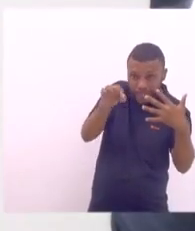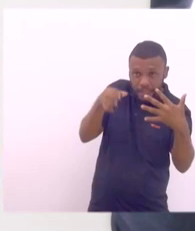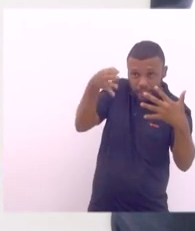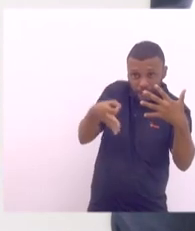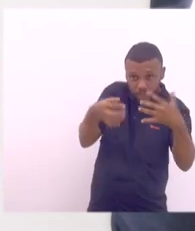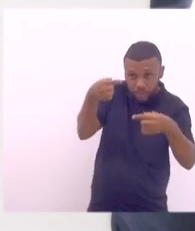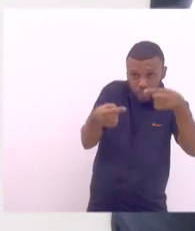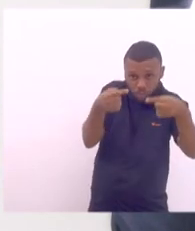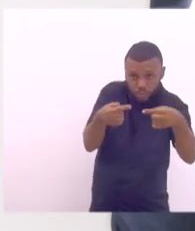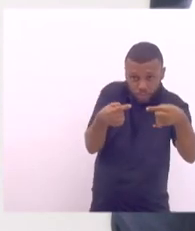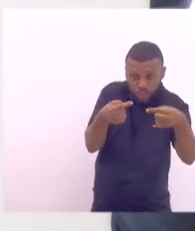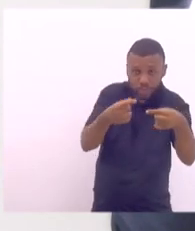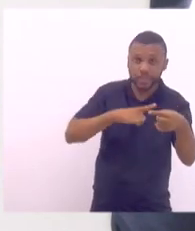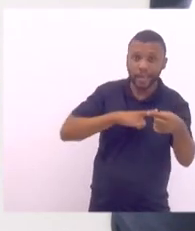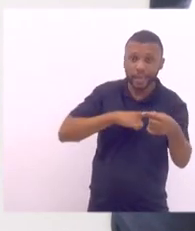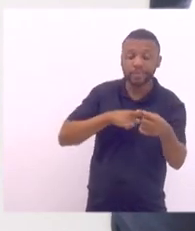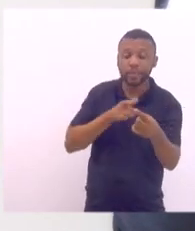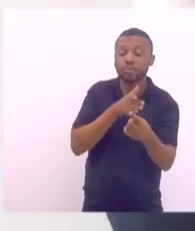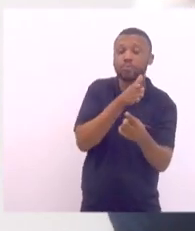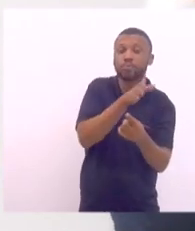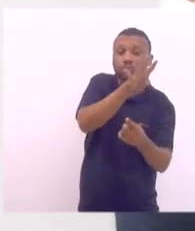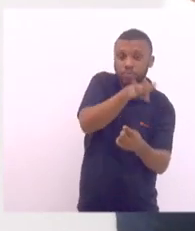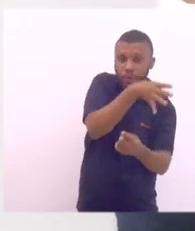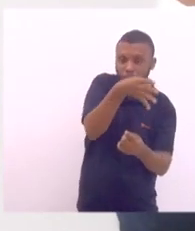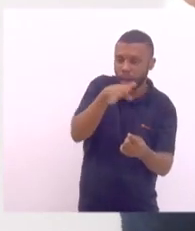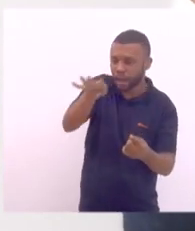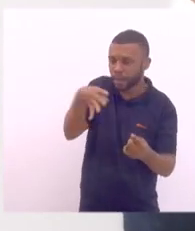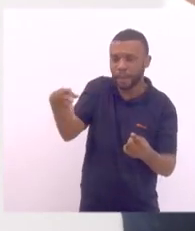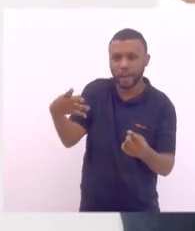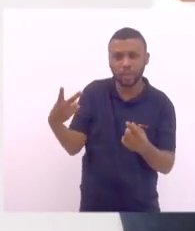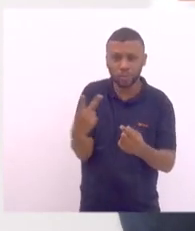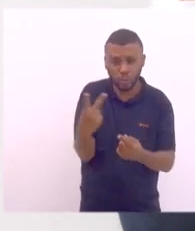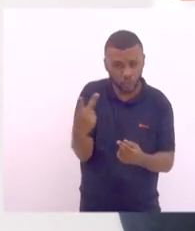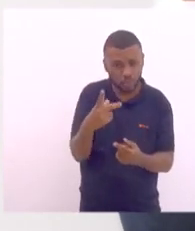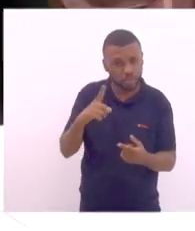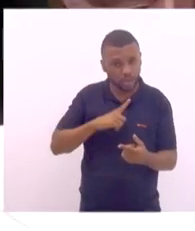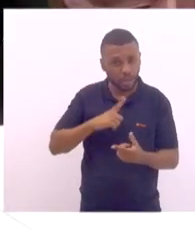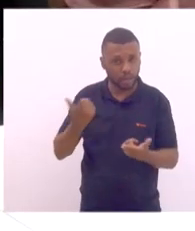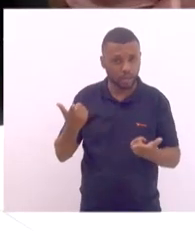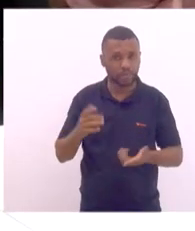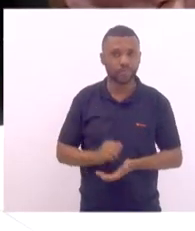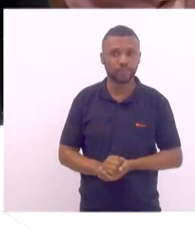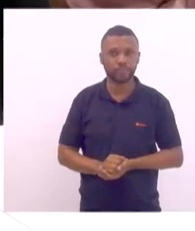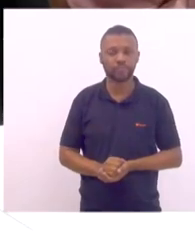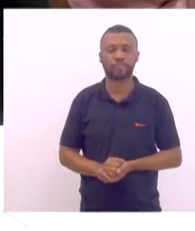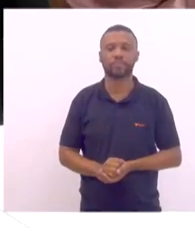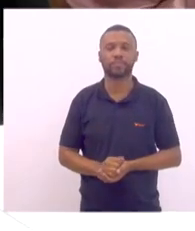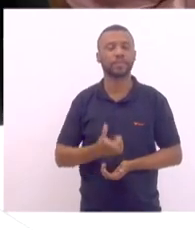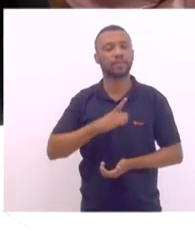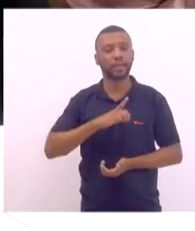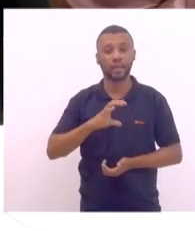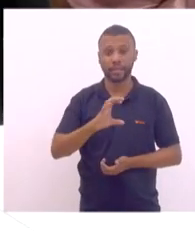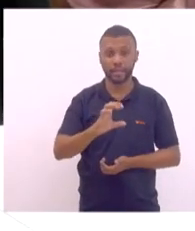Não tem duas tabelas? Não, duas tabelas não é do controlador.